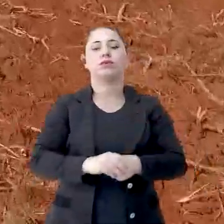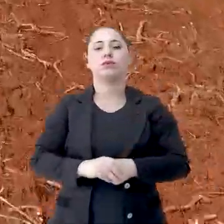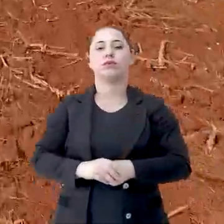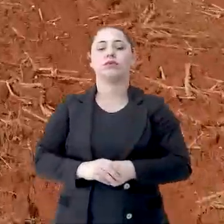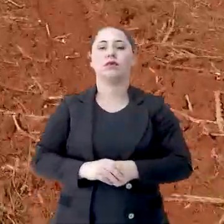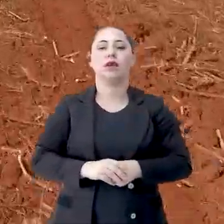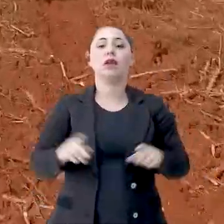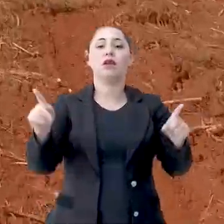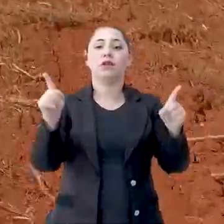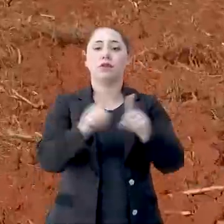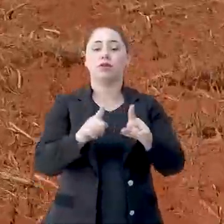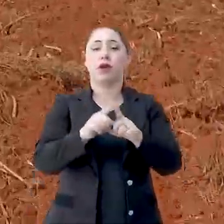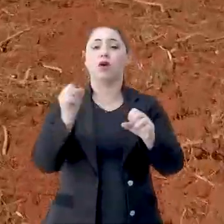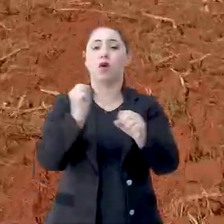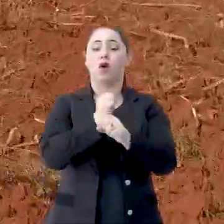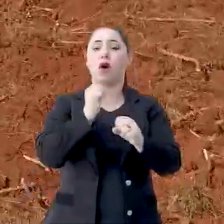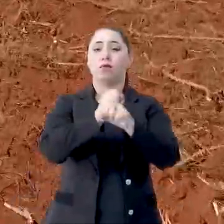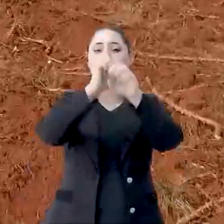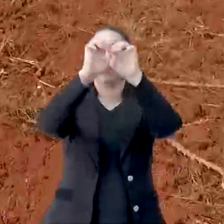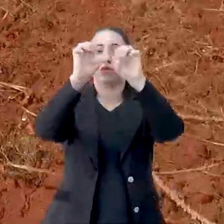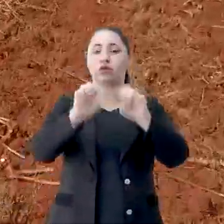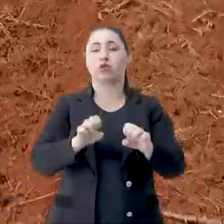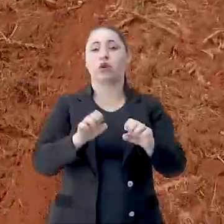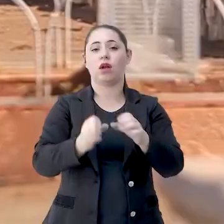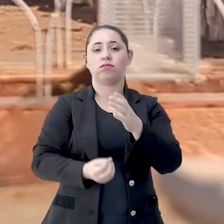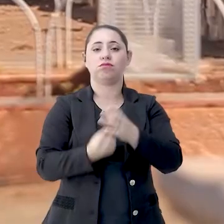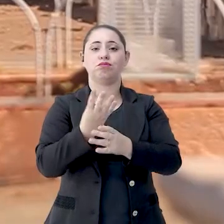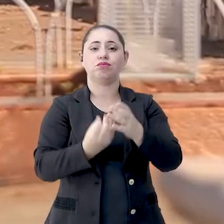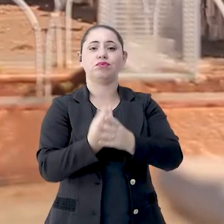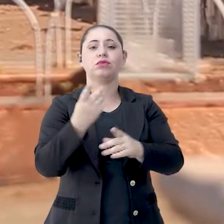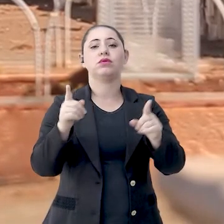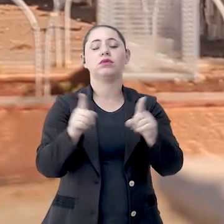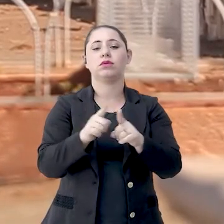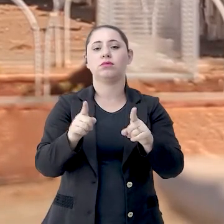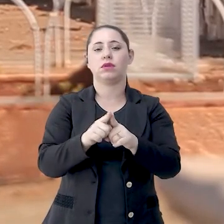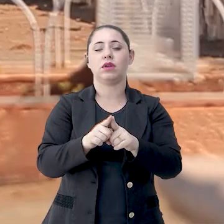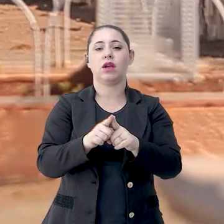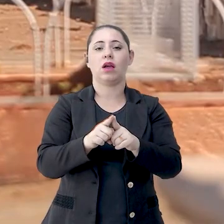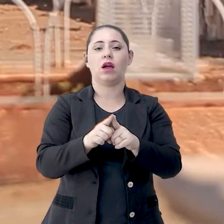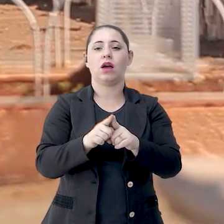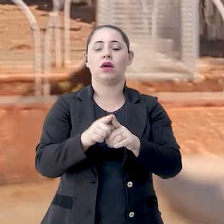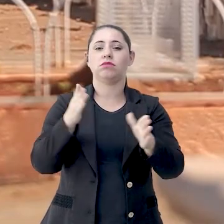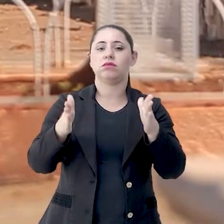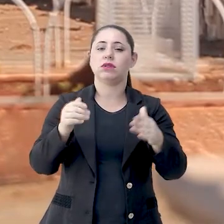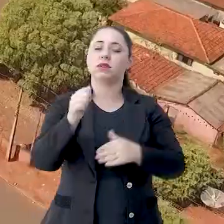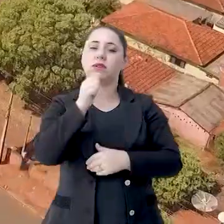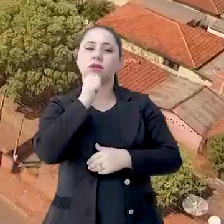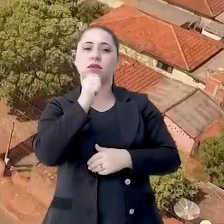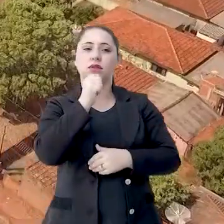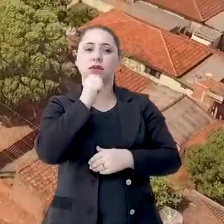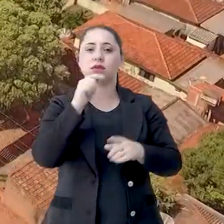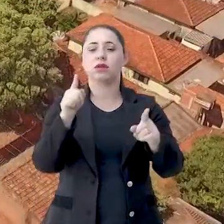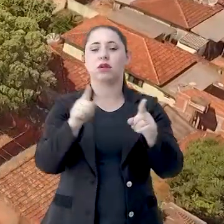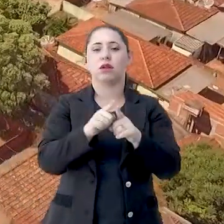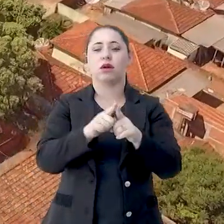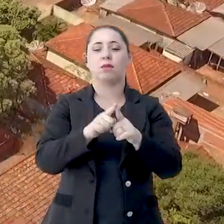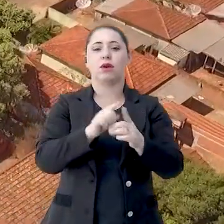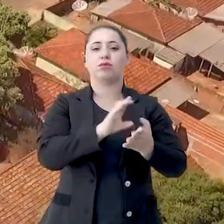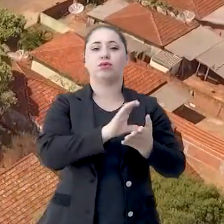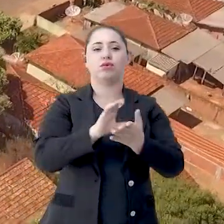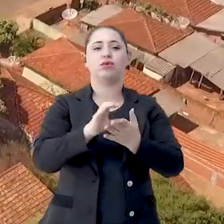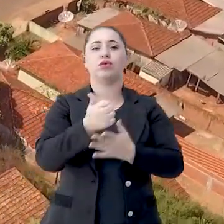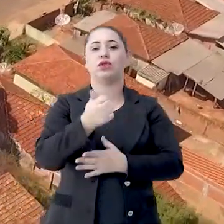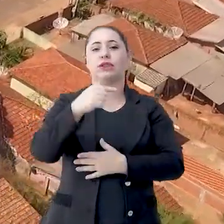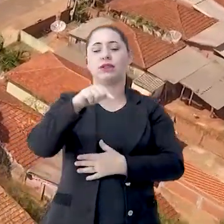familiar pode investir e negociar seus produtos. Além de obras de infraestrutura que já foram realizadas e estão